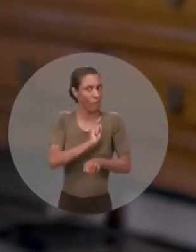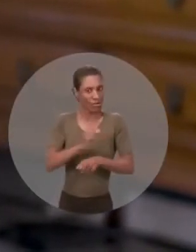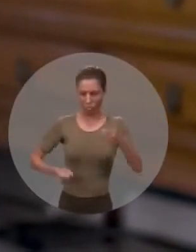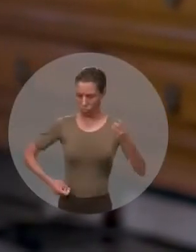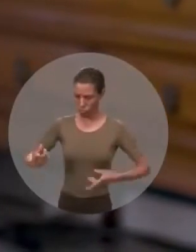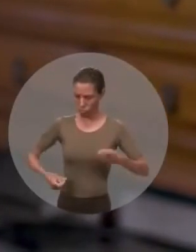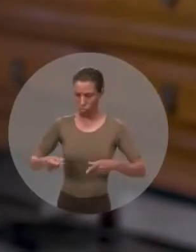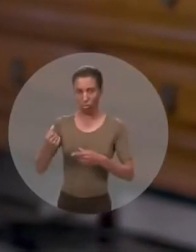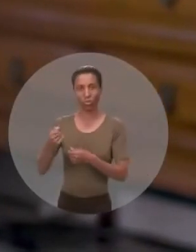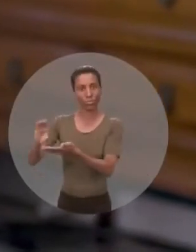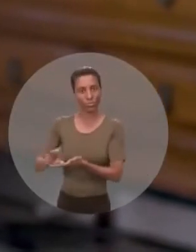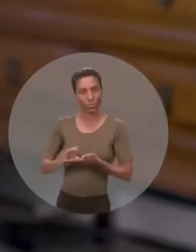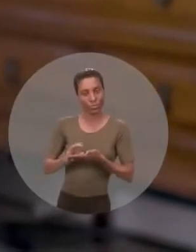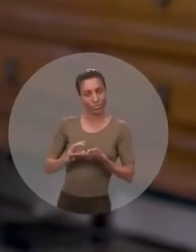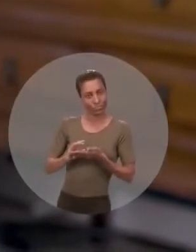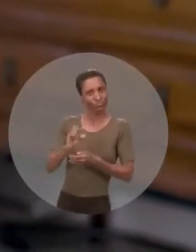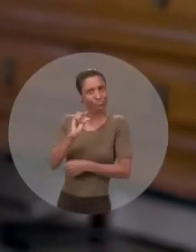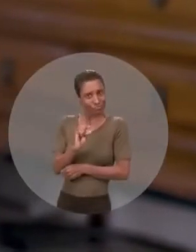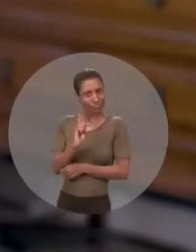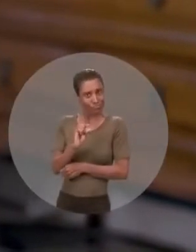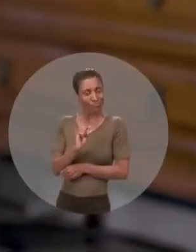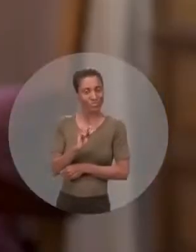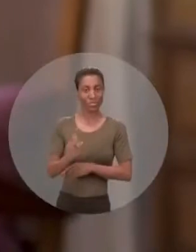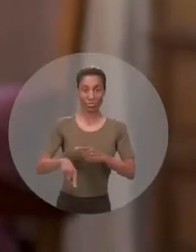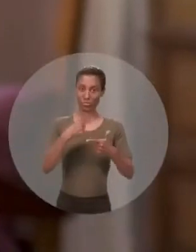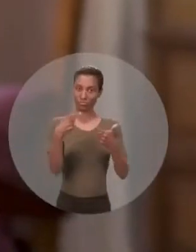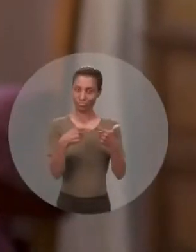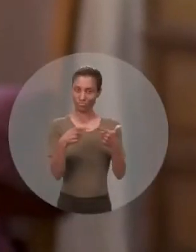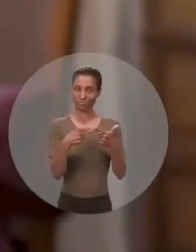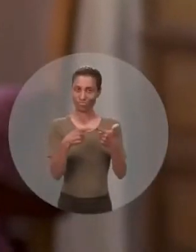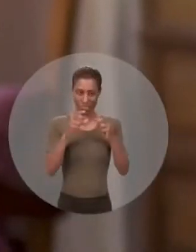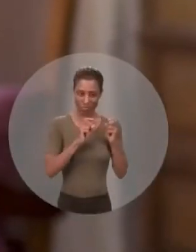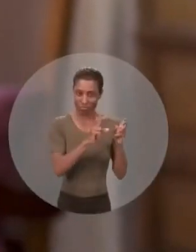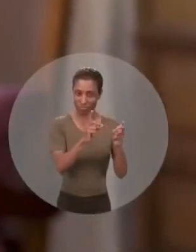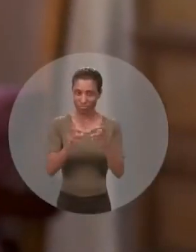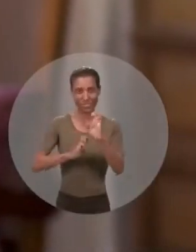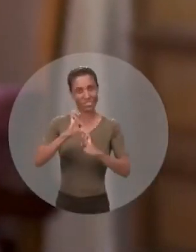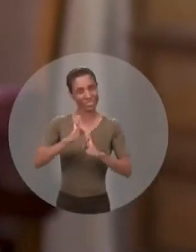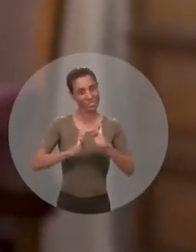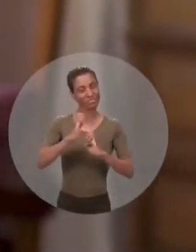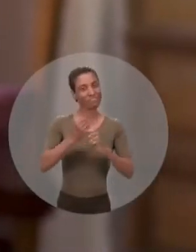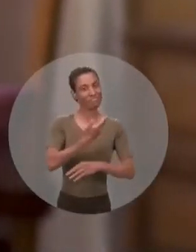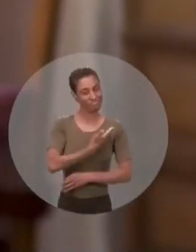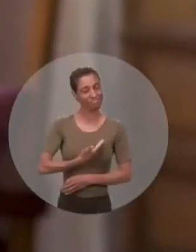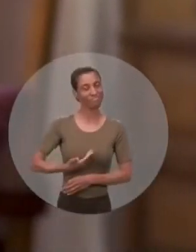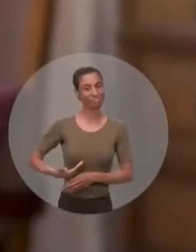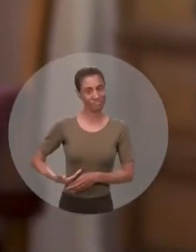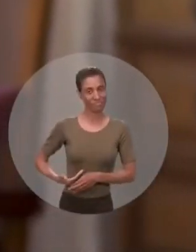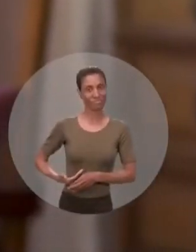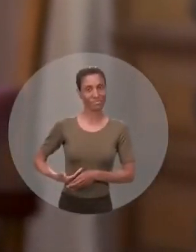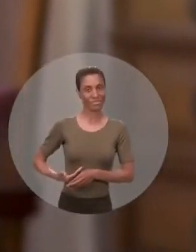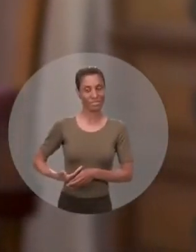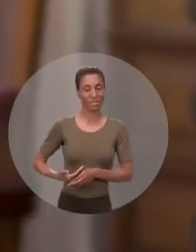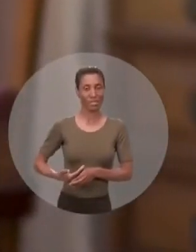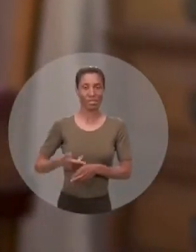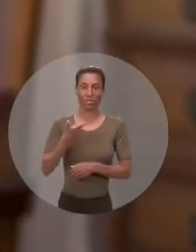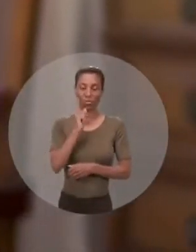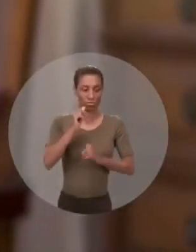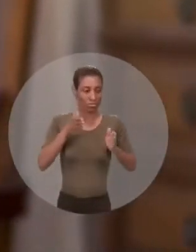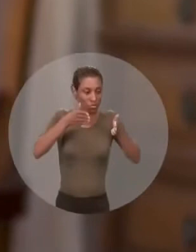precisa parar de gastar mais do que arrecada. 2. Federalizar ou privatizar